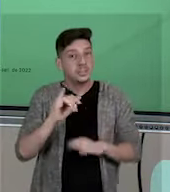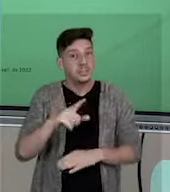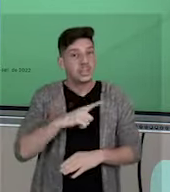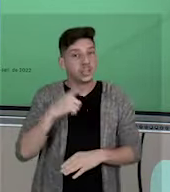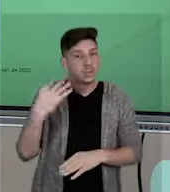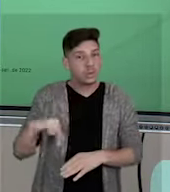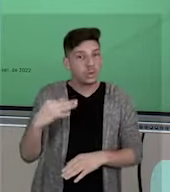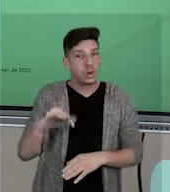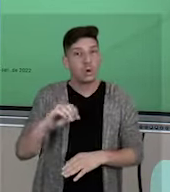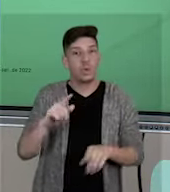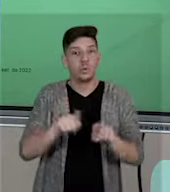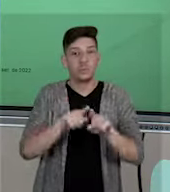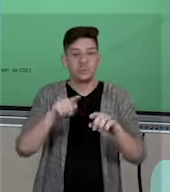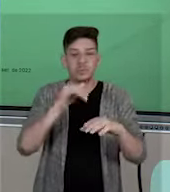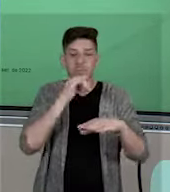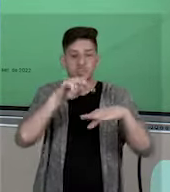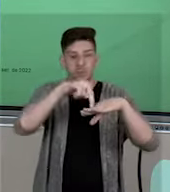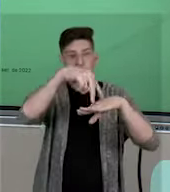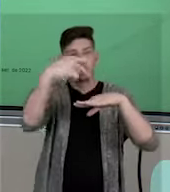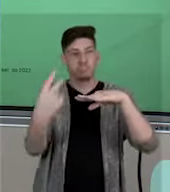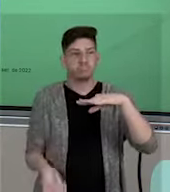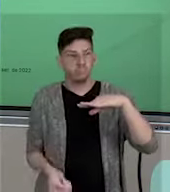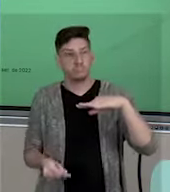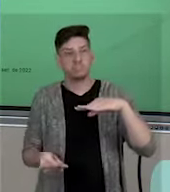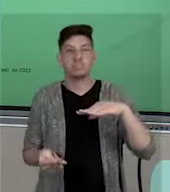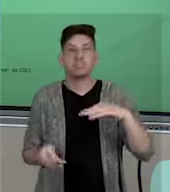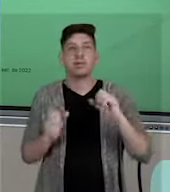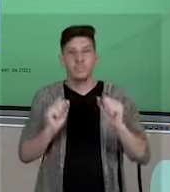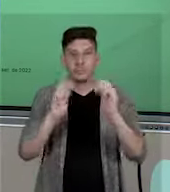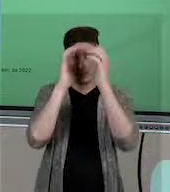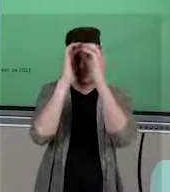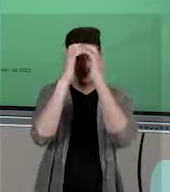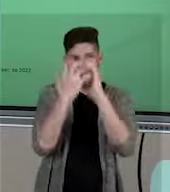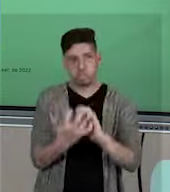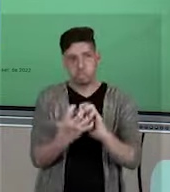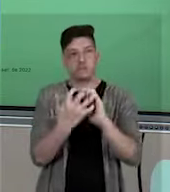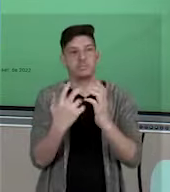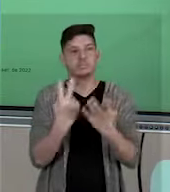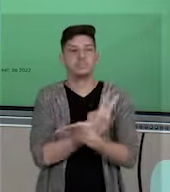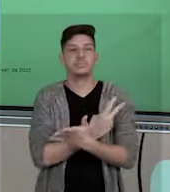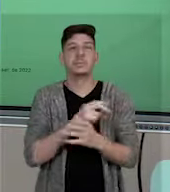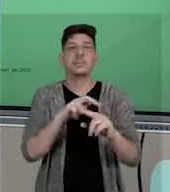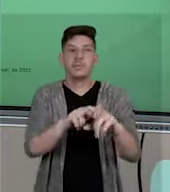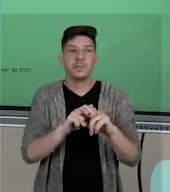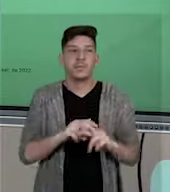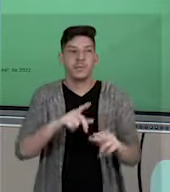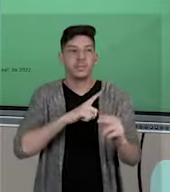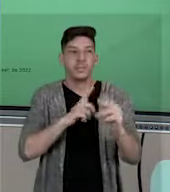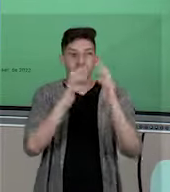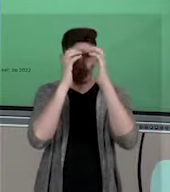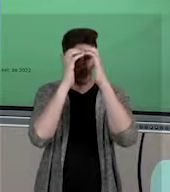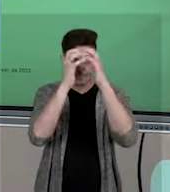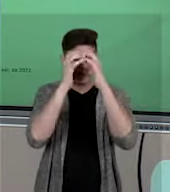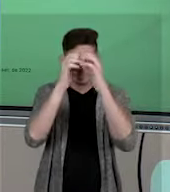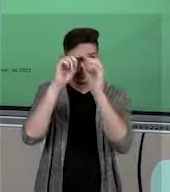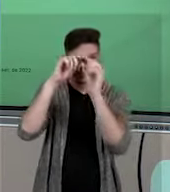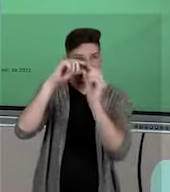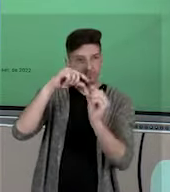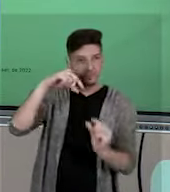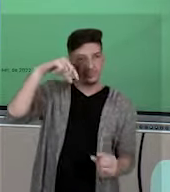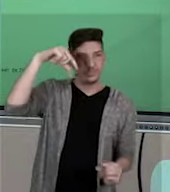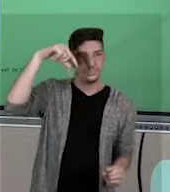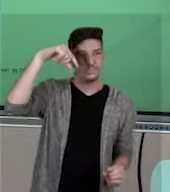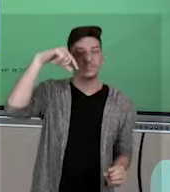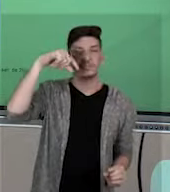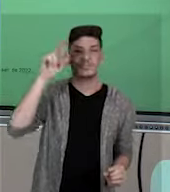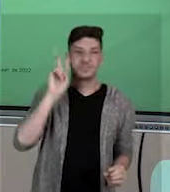cair de uma altura muito grande, por exemplo, o crânio não vai resistir, né? Então, a partir do crânio vai partir, né, vai descer aqui a medula